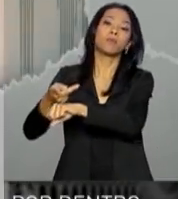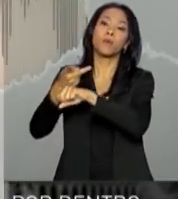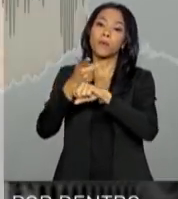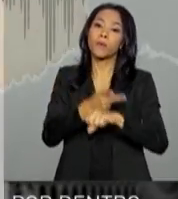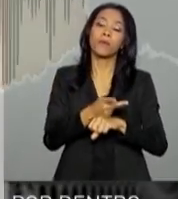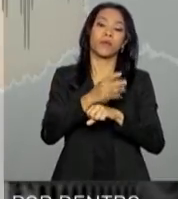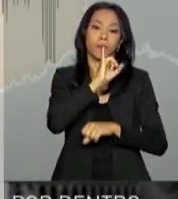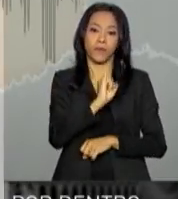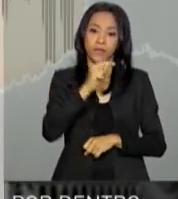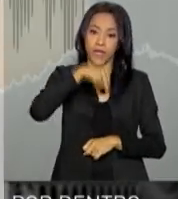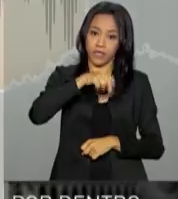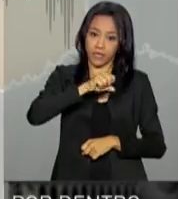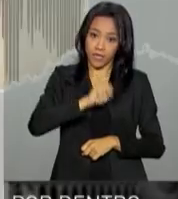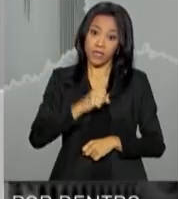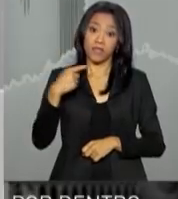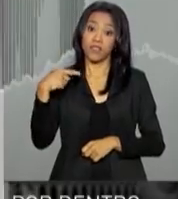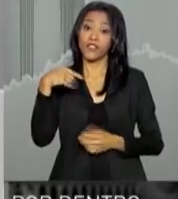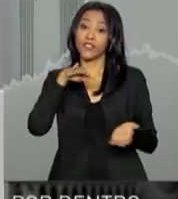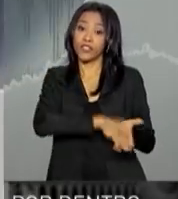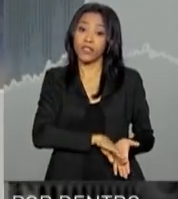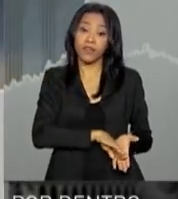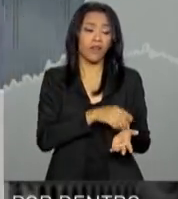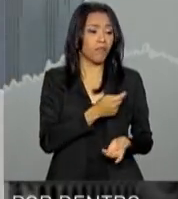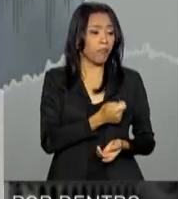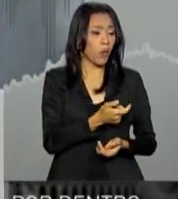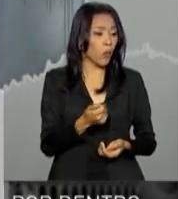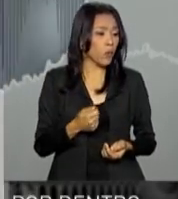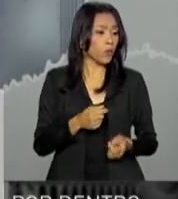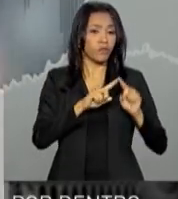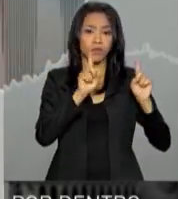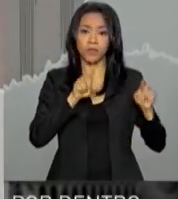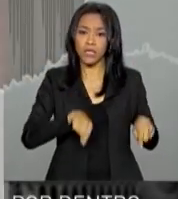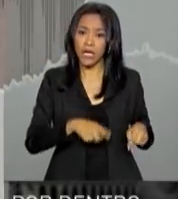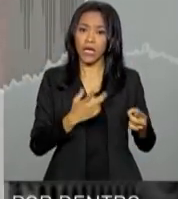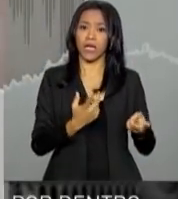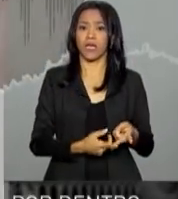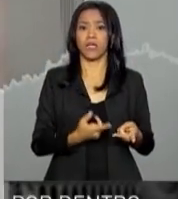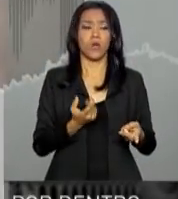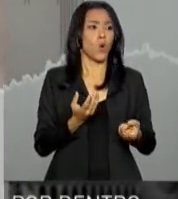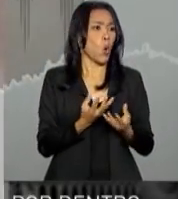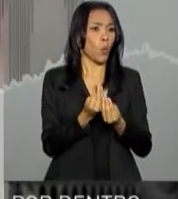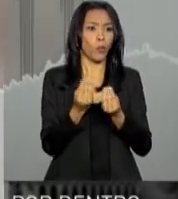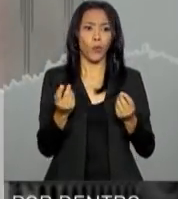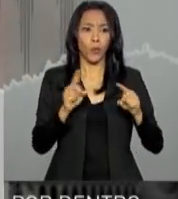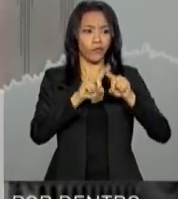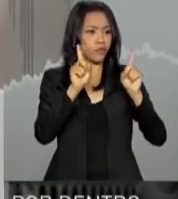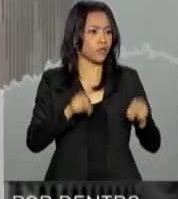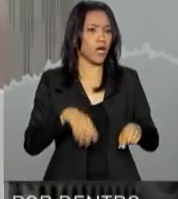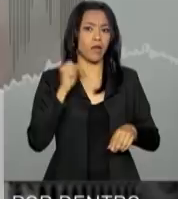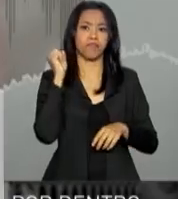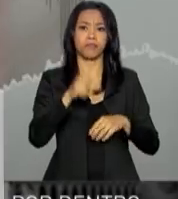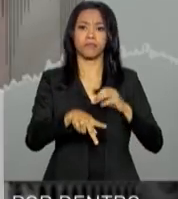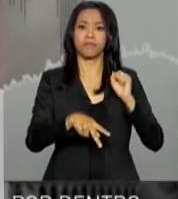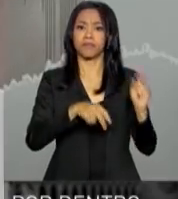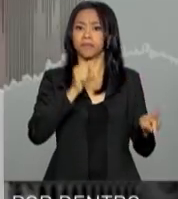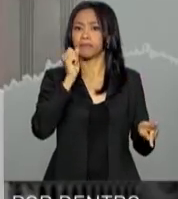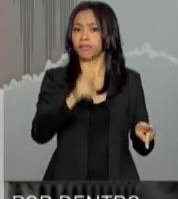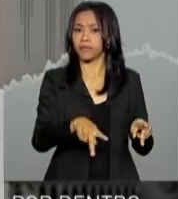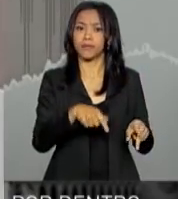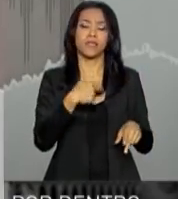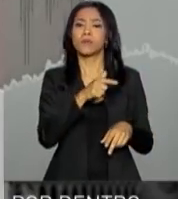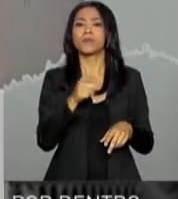chegar lá a tem poucos funcionários aí ou então muitos funcionários para se aposentar sem reposição no